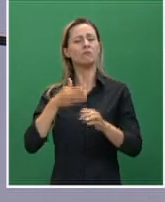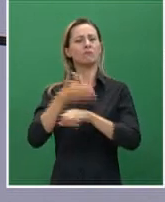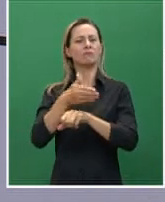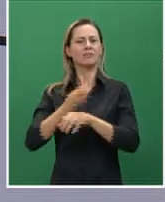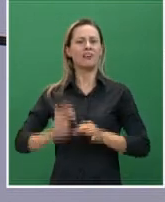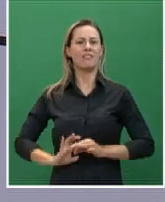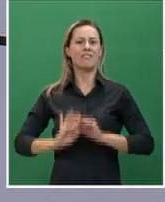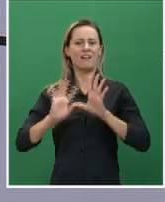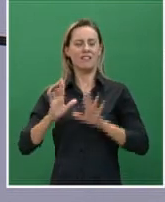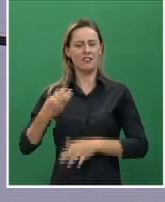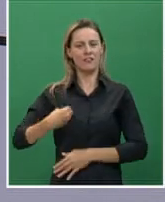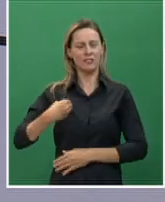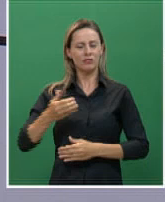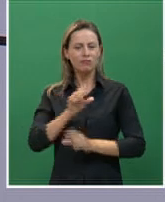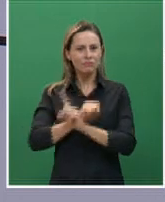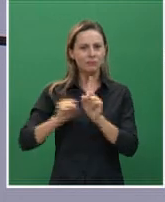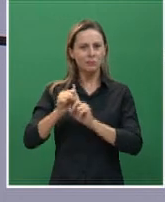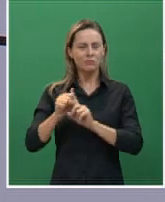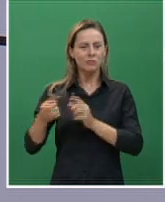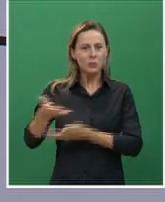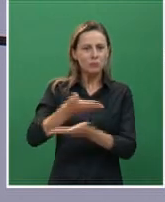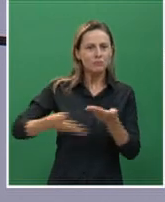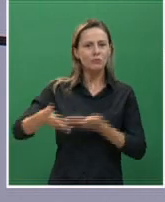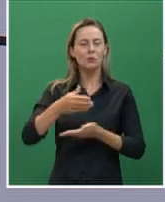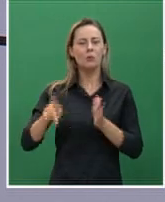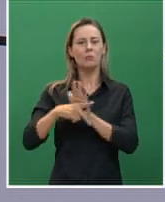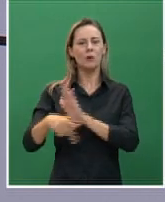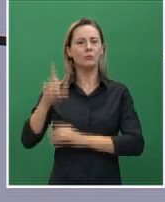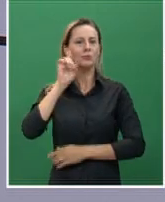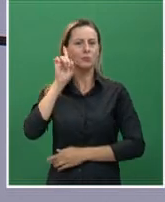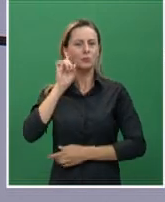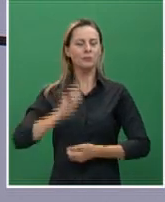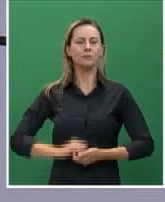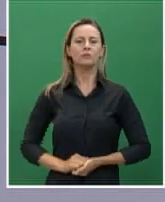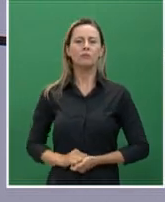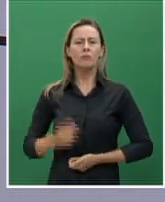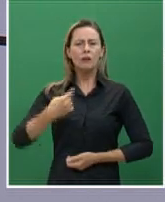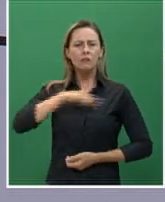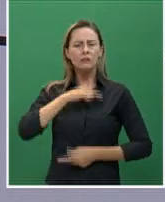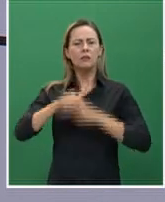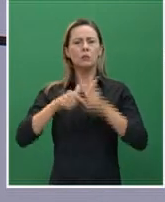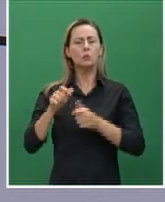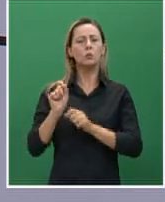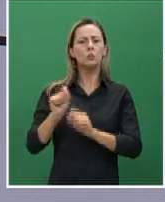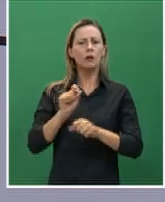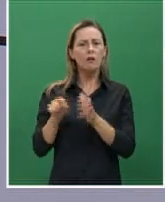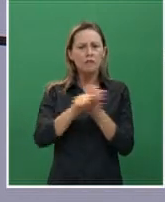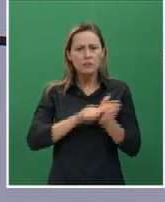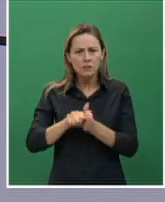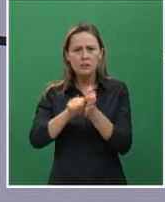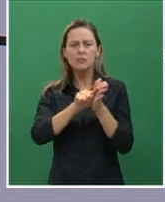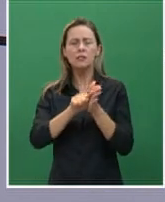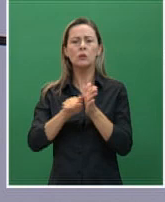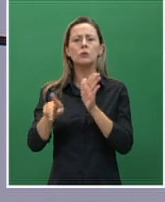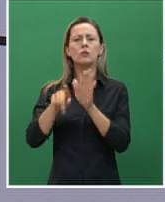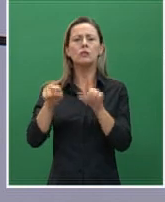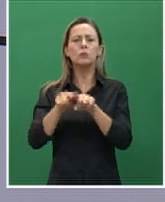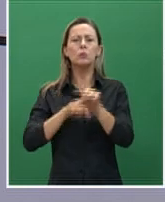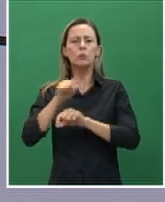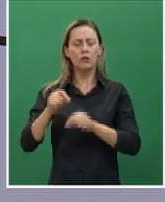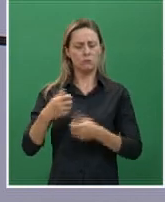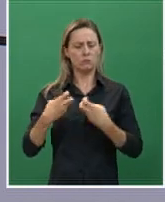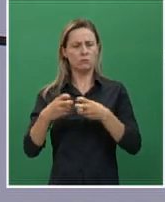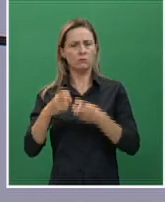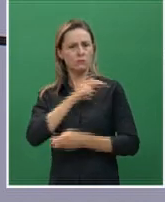participar da vida em sociedade do dia a dia da sociedade e nós estamos trabalhando muito na fiscalização da também do